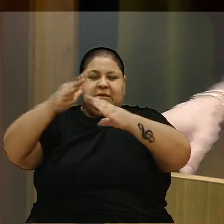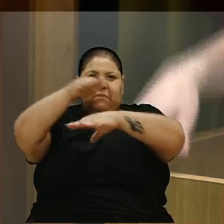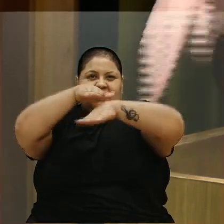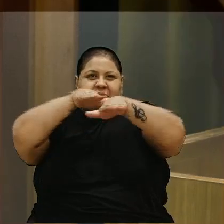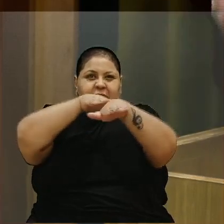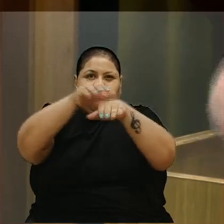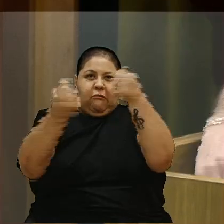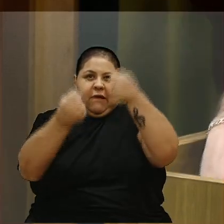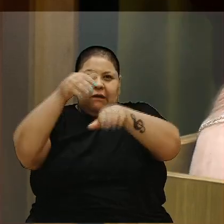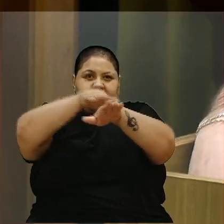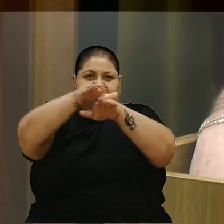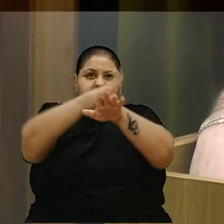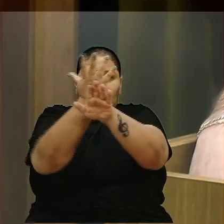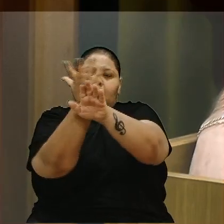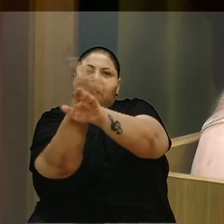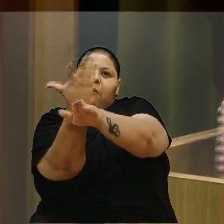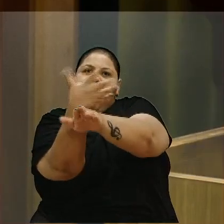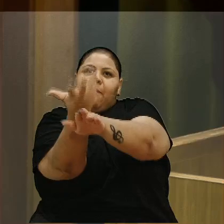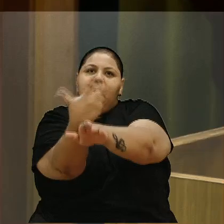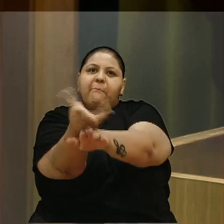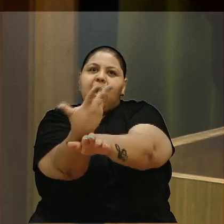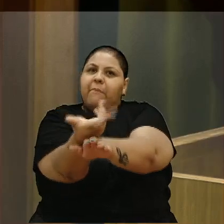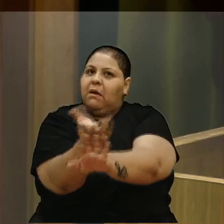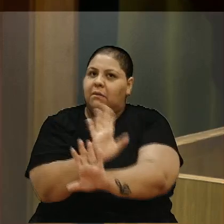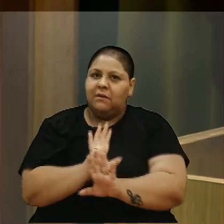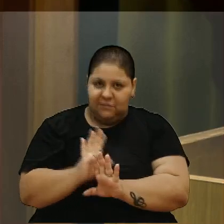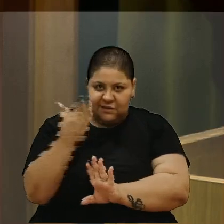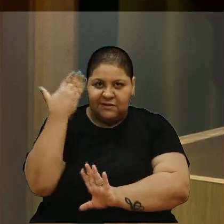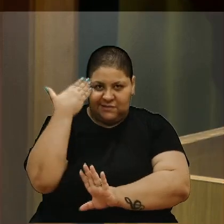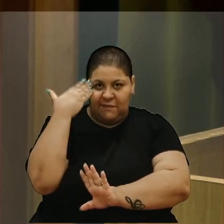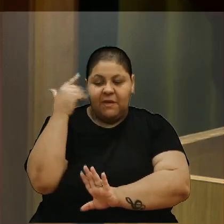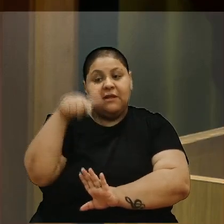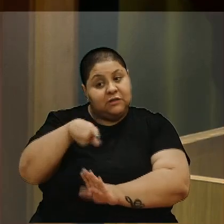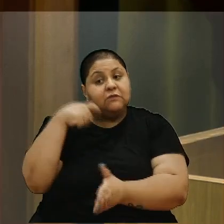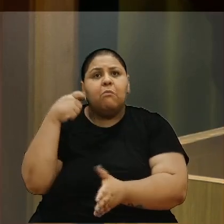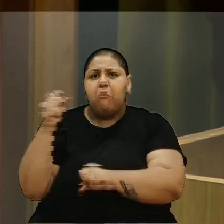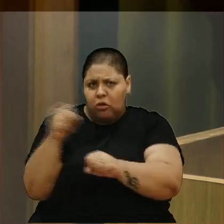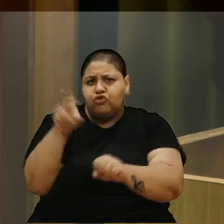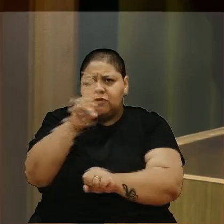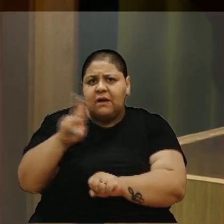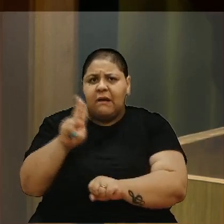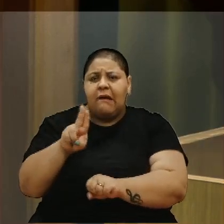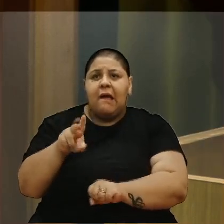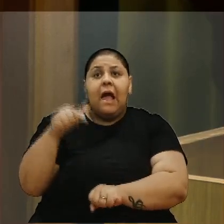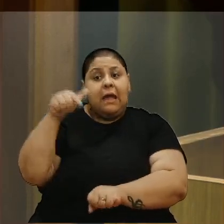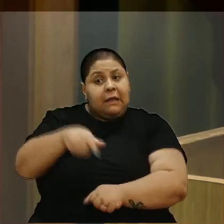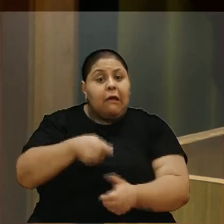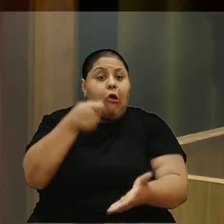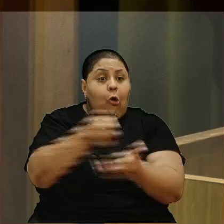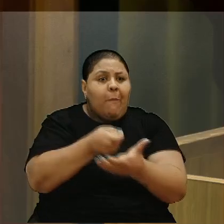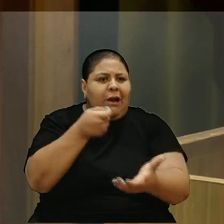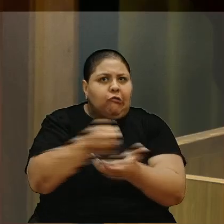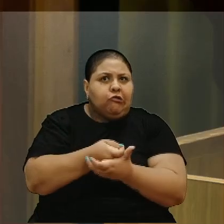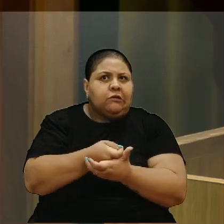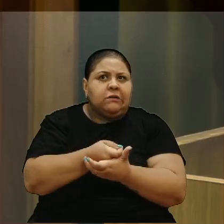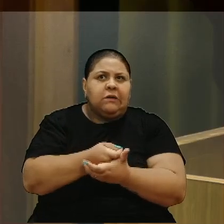Então aqui é uma batalha de, não digo de 4 anos, vereador Frisso, de 5 ou até